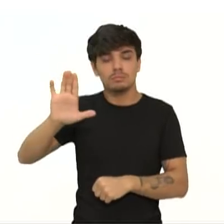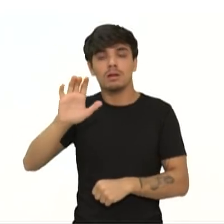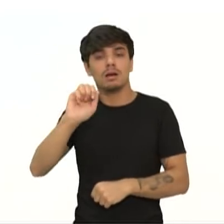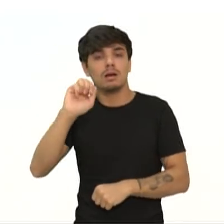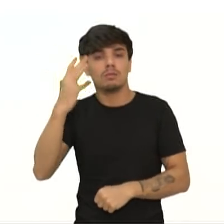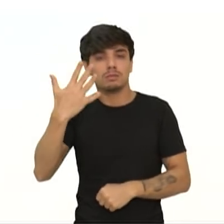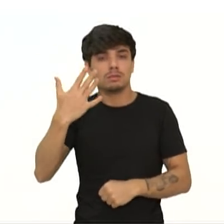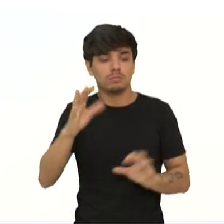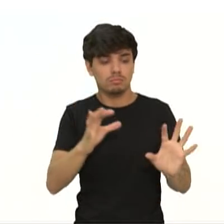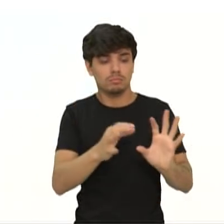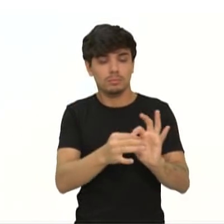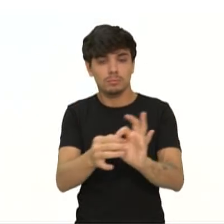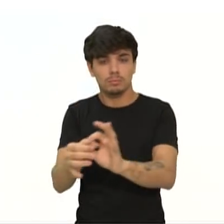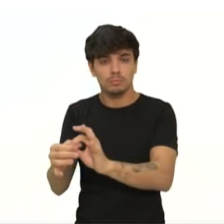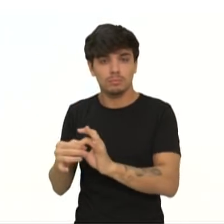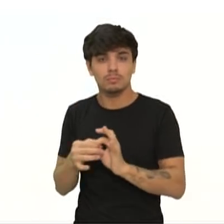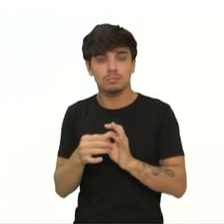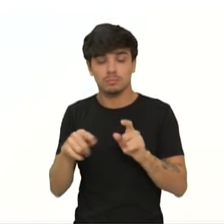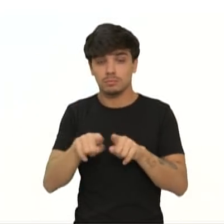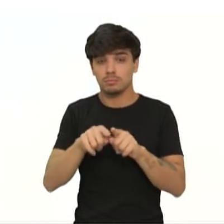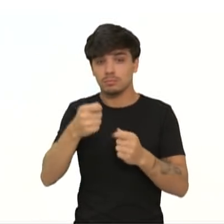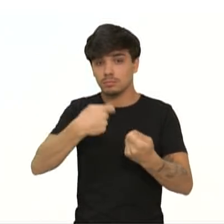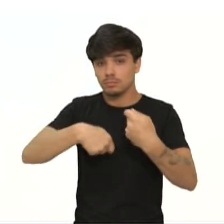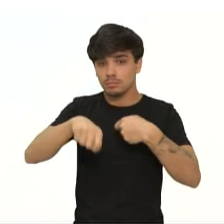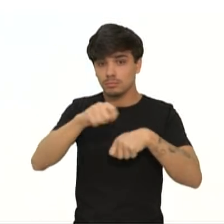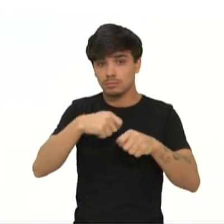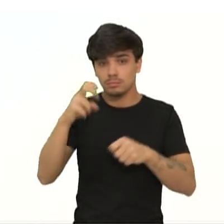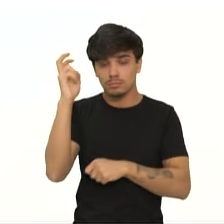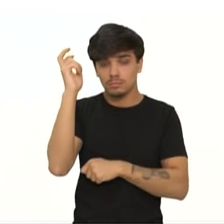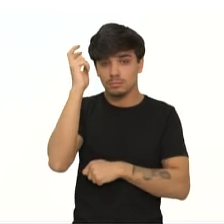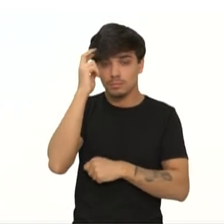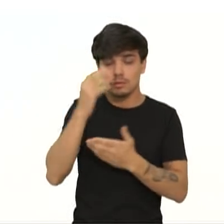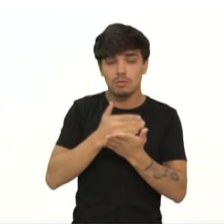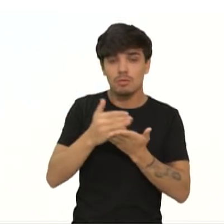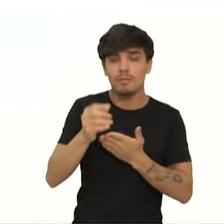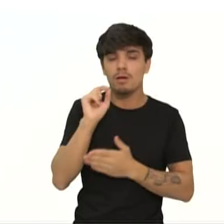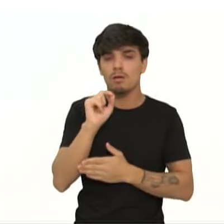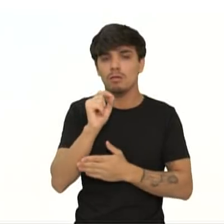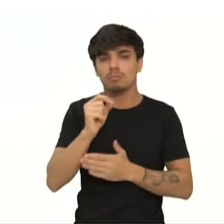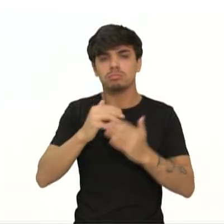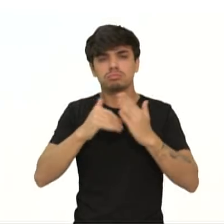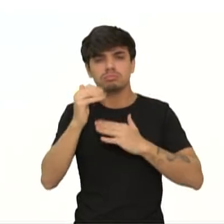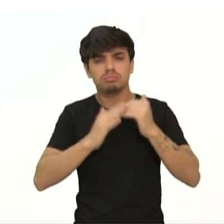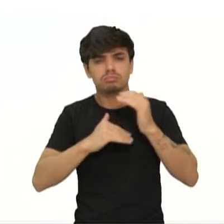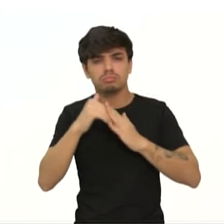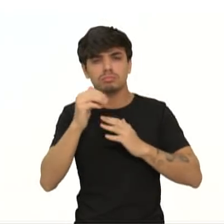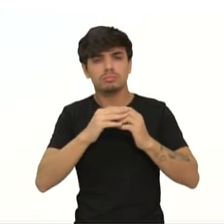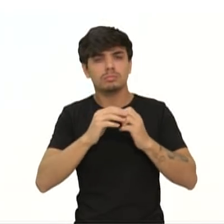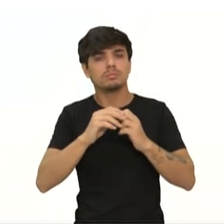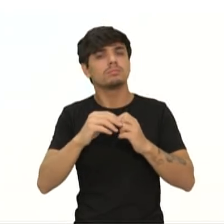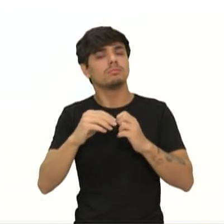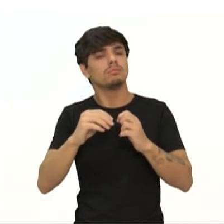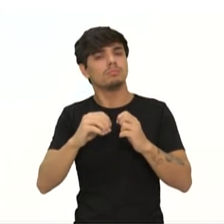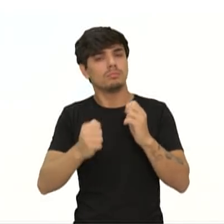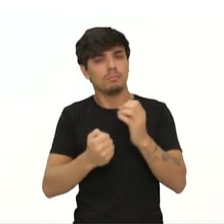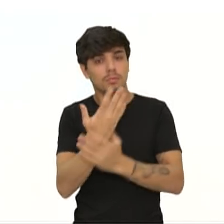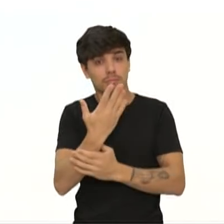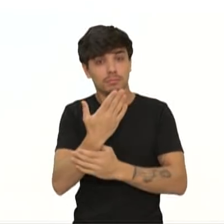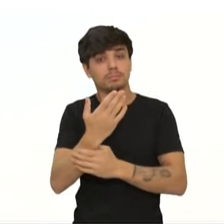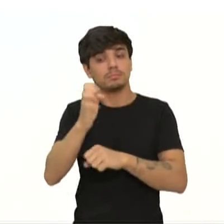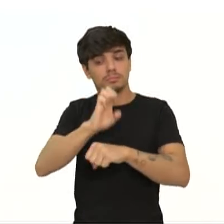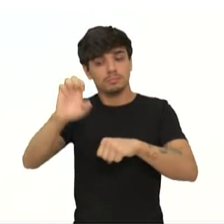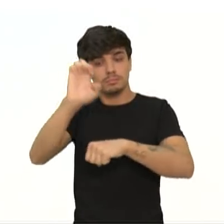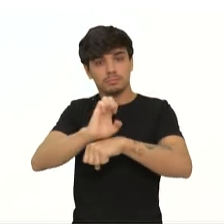transformações sociais, econômicas e culturais iniciaram o processo de formação dos estados